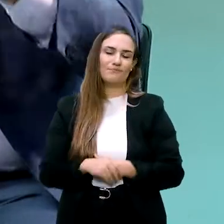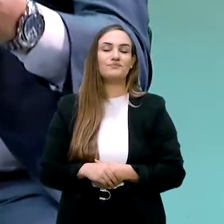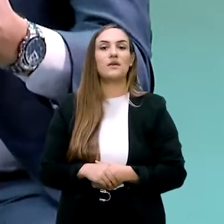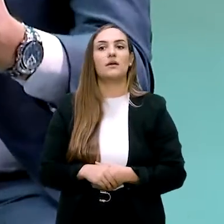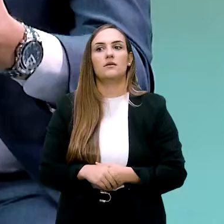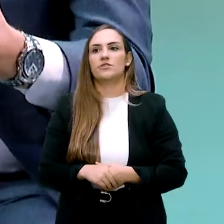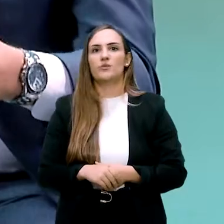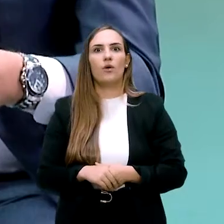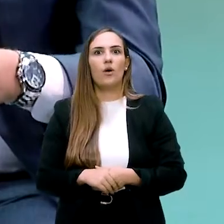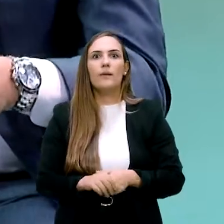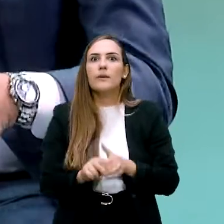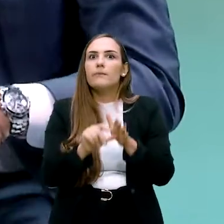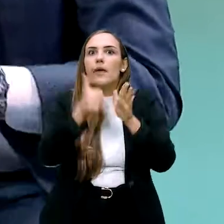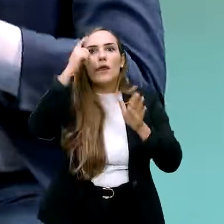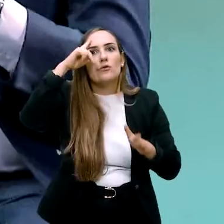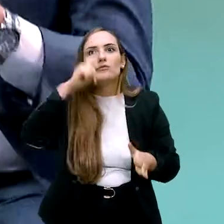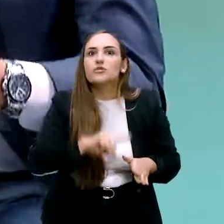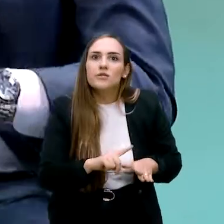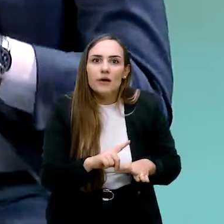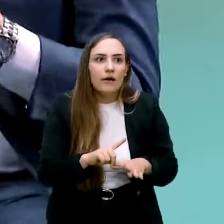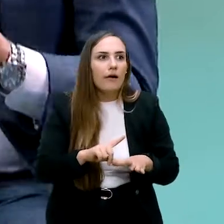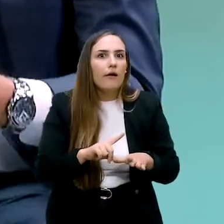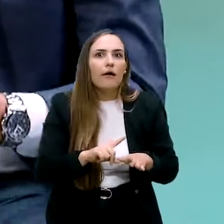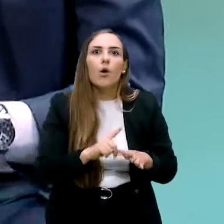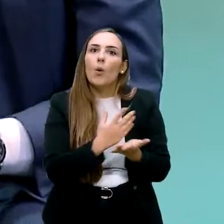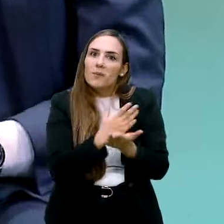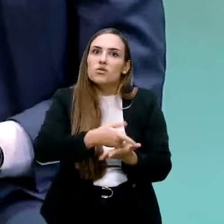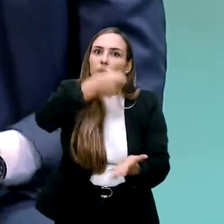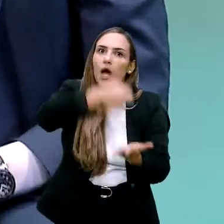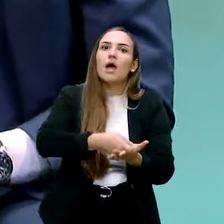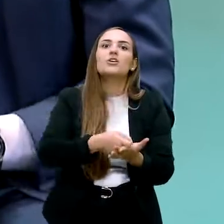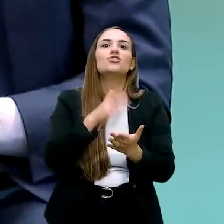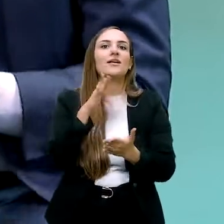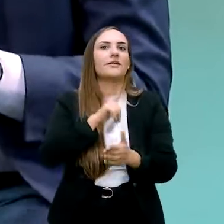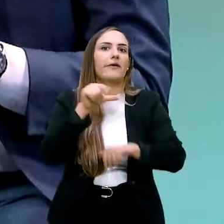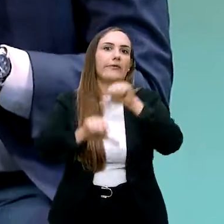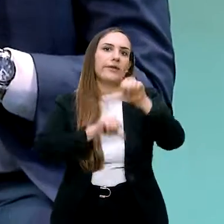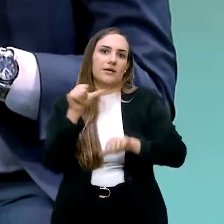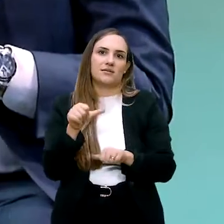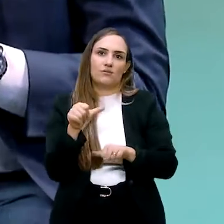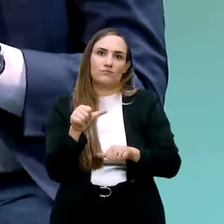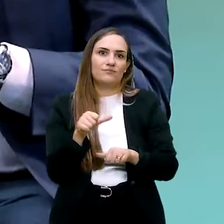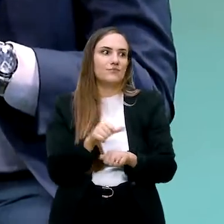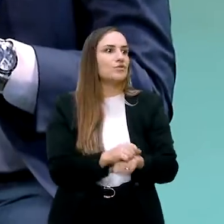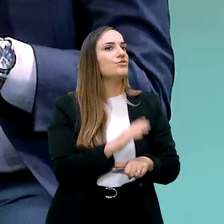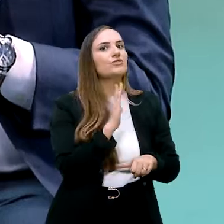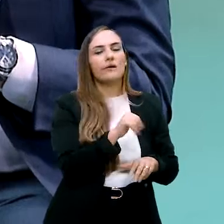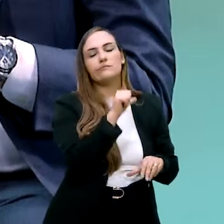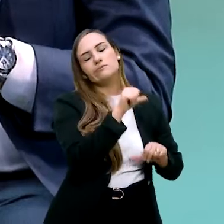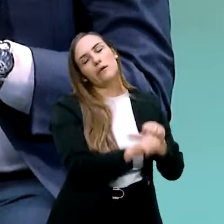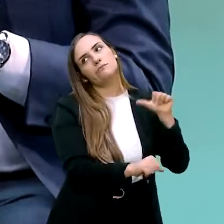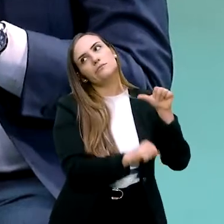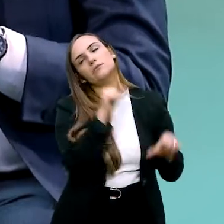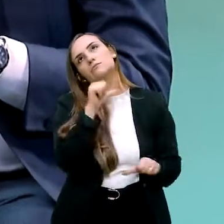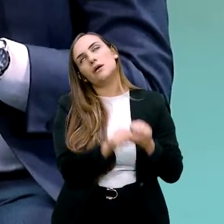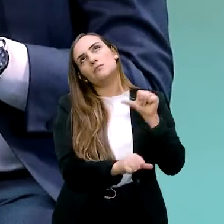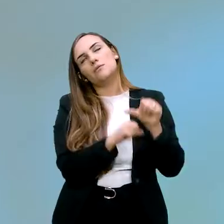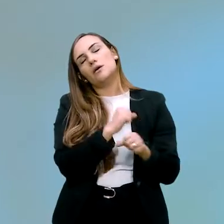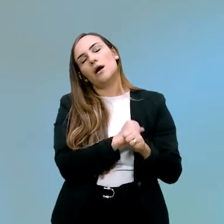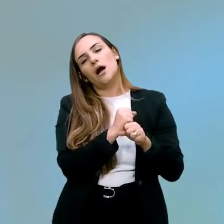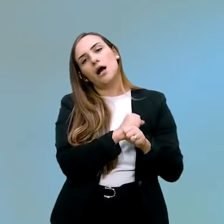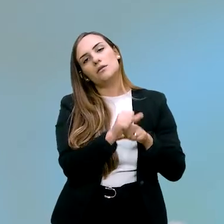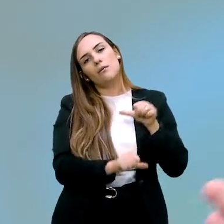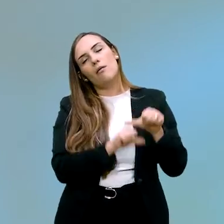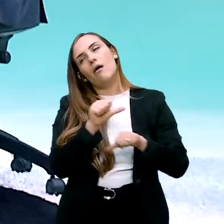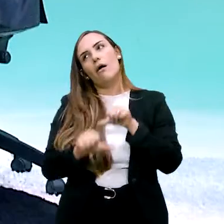primeiro dia em que ela foi sancionada, ela já sofreu algumas alterações e ao longo dos anos ela vem sofrendo outras